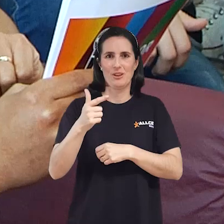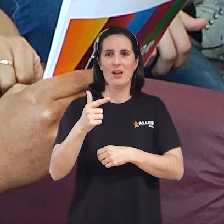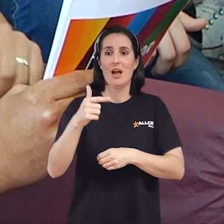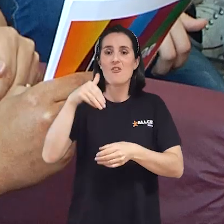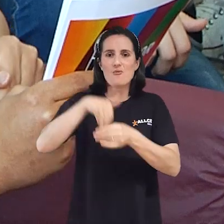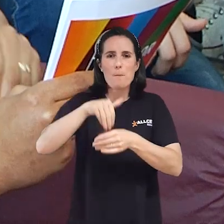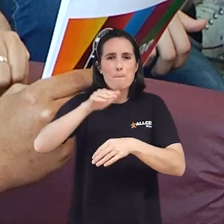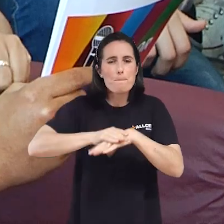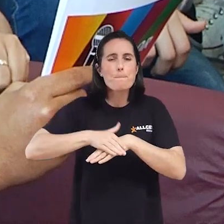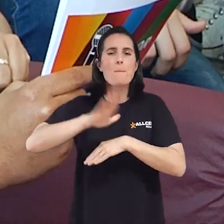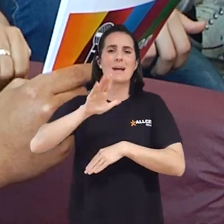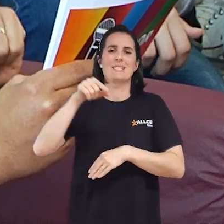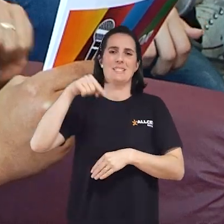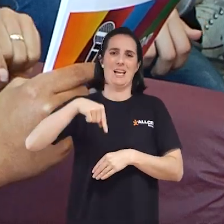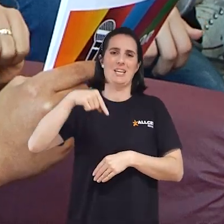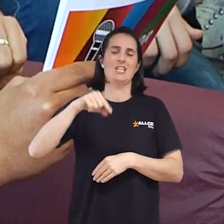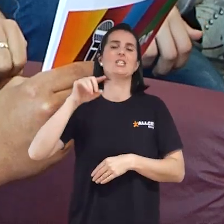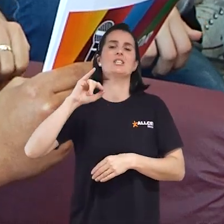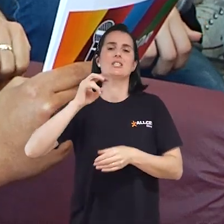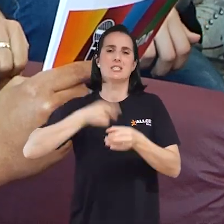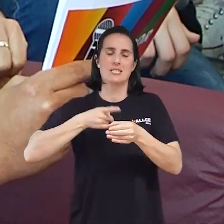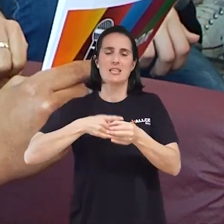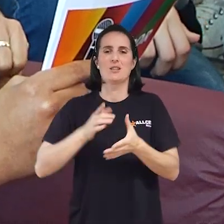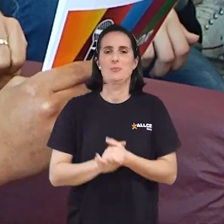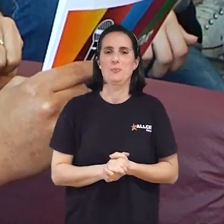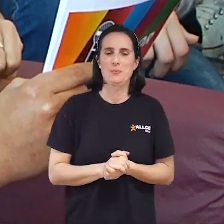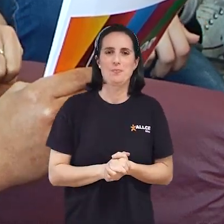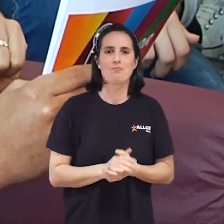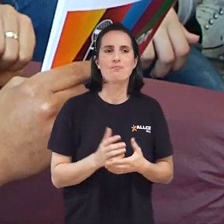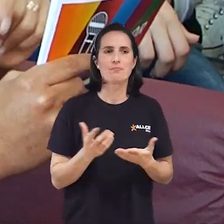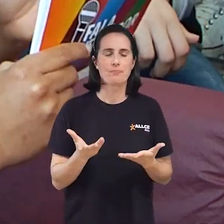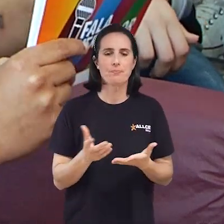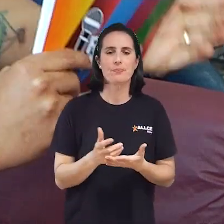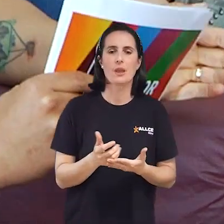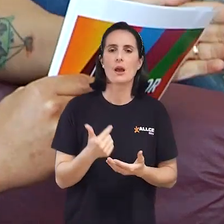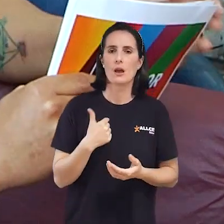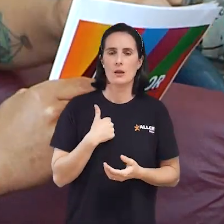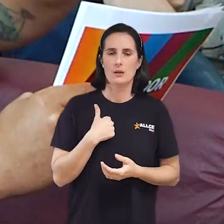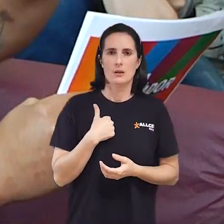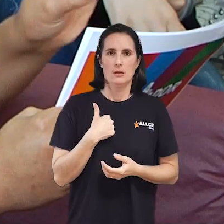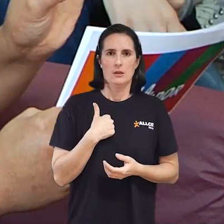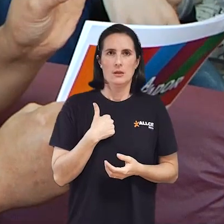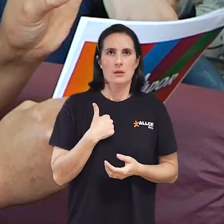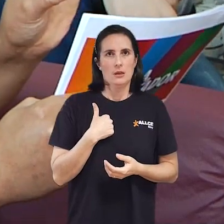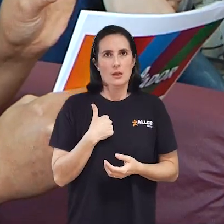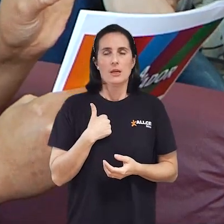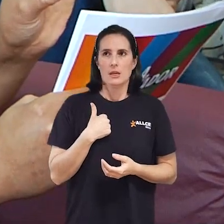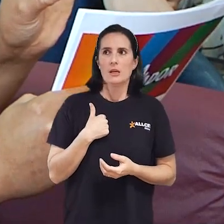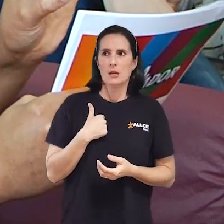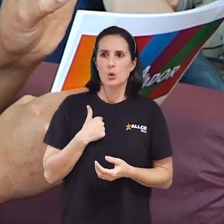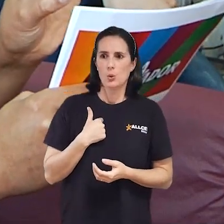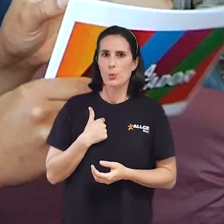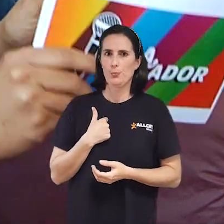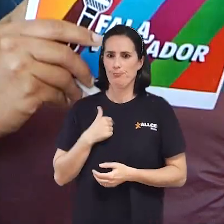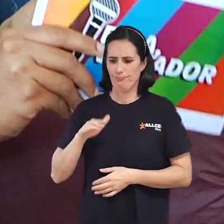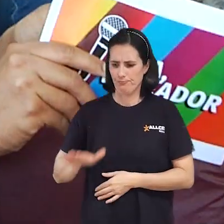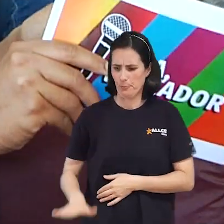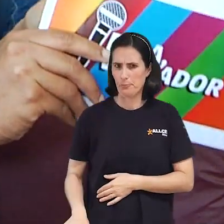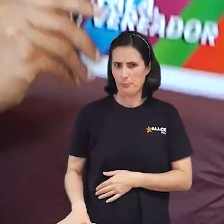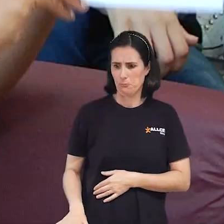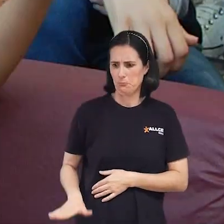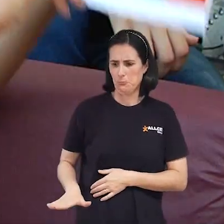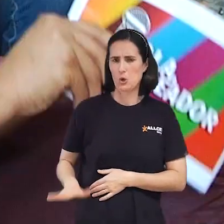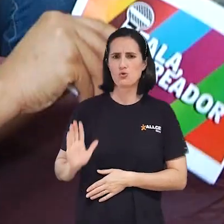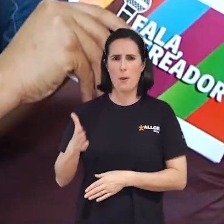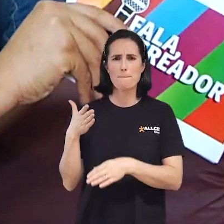da cidade, até hoje. Como foi que o senhor resolveu entrar para a política? E também fale para a gente um pouco como